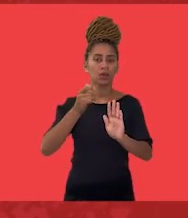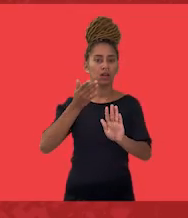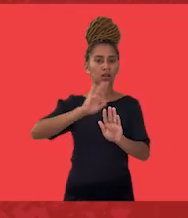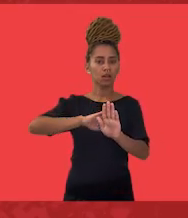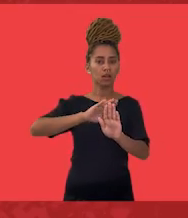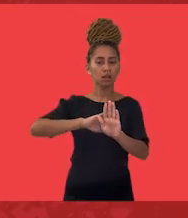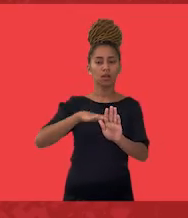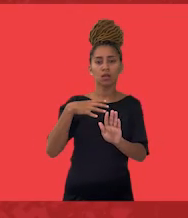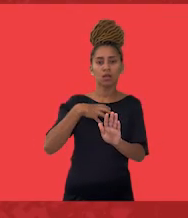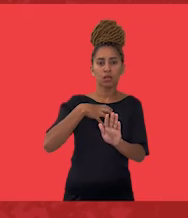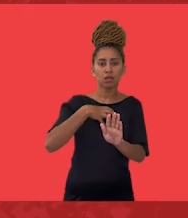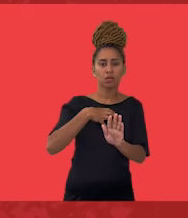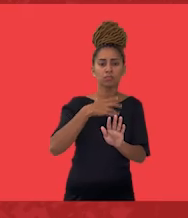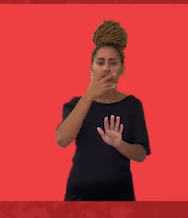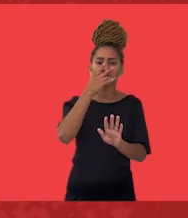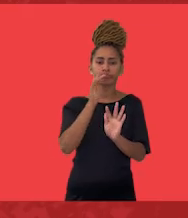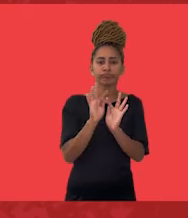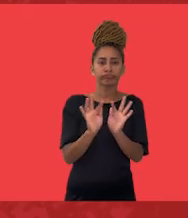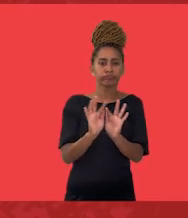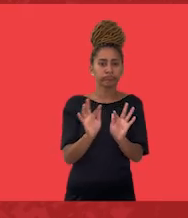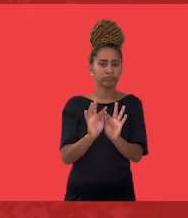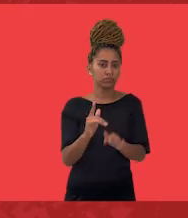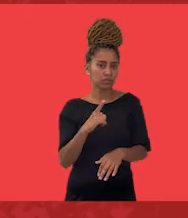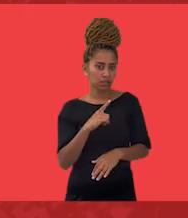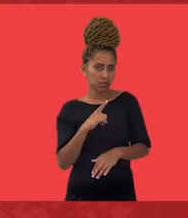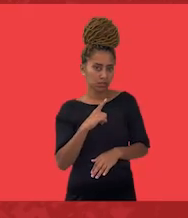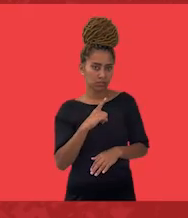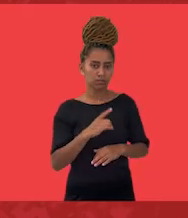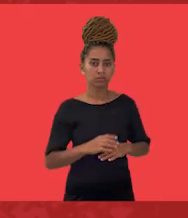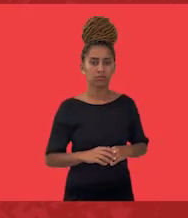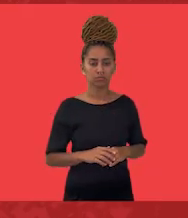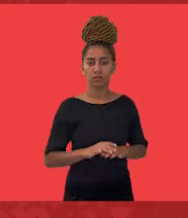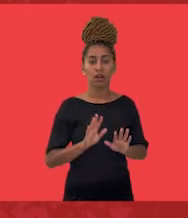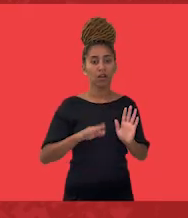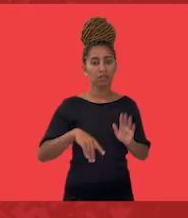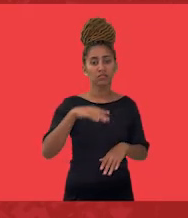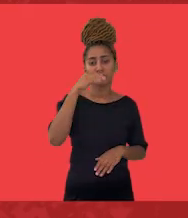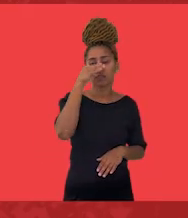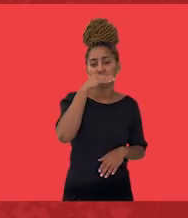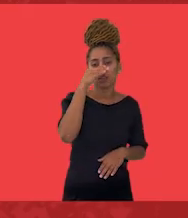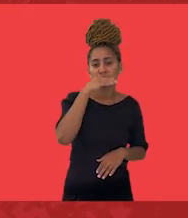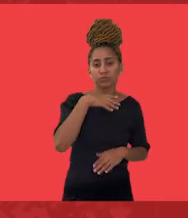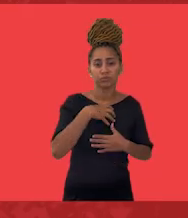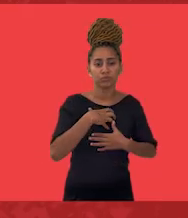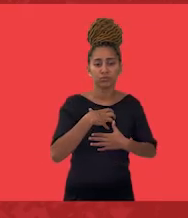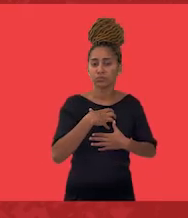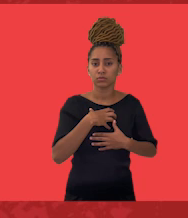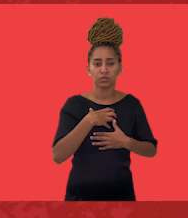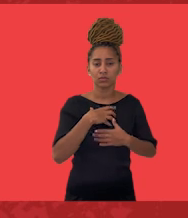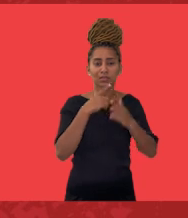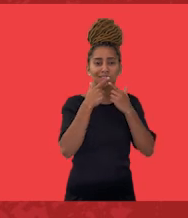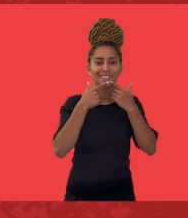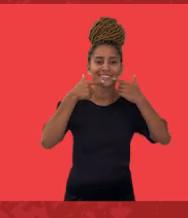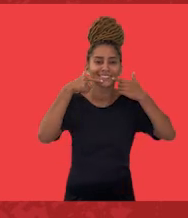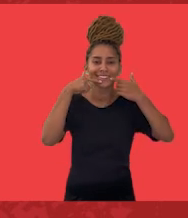Mate ou morra. Também eu me sinto tortinha e ridícula. Se por acaso alguém percebe